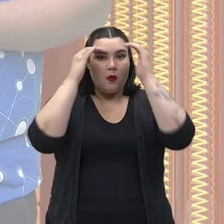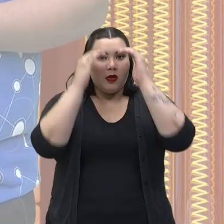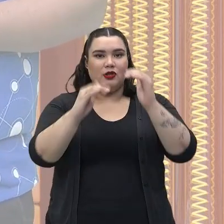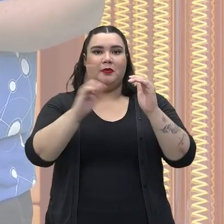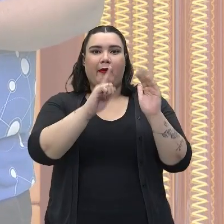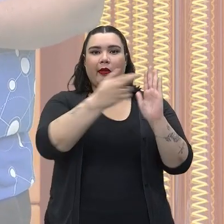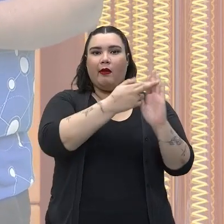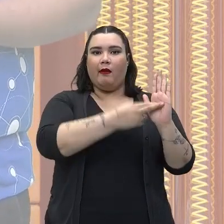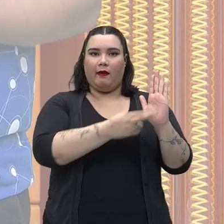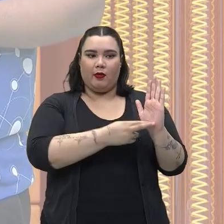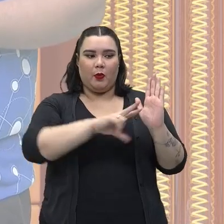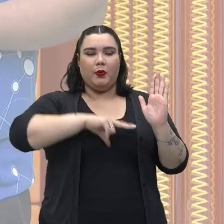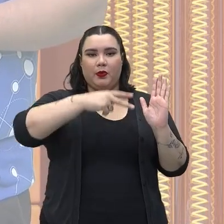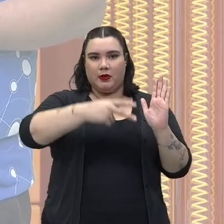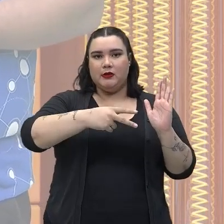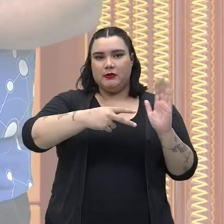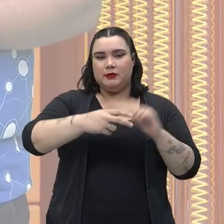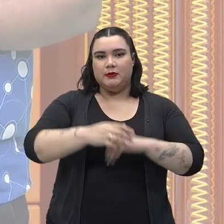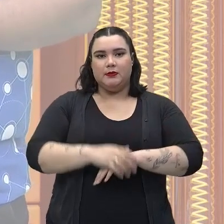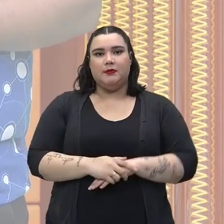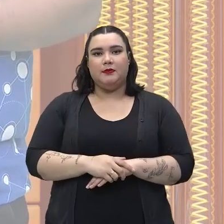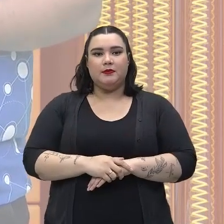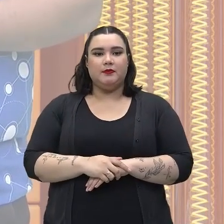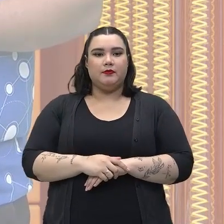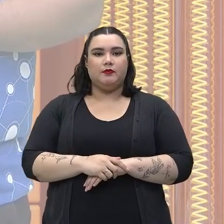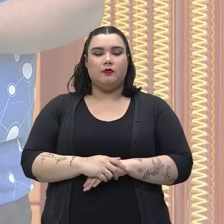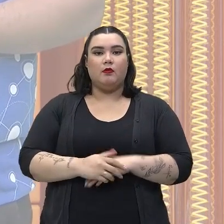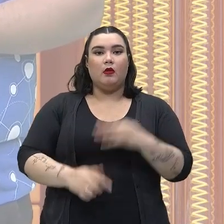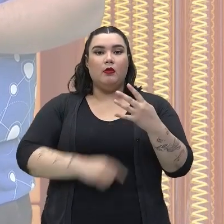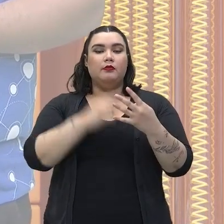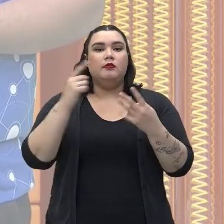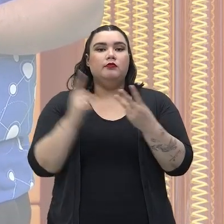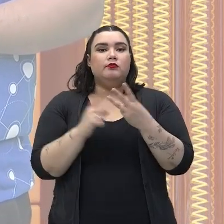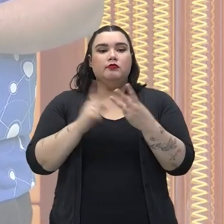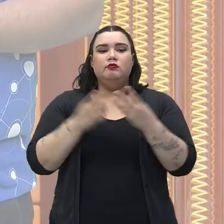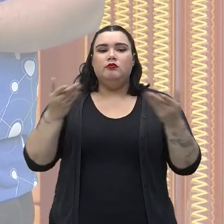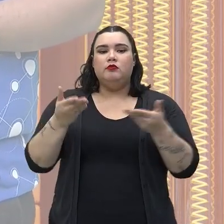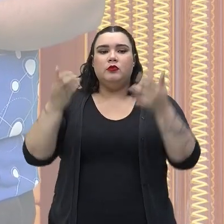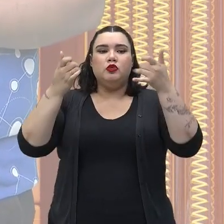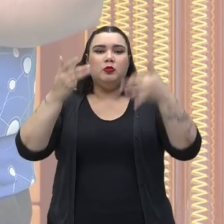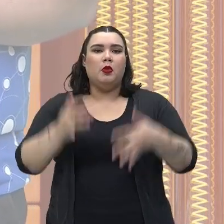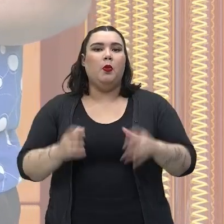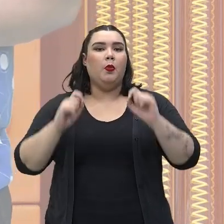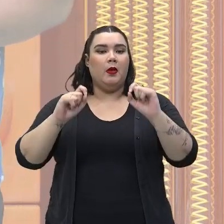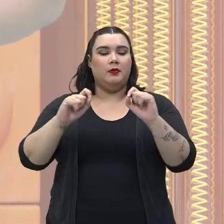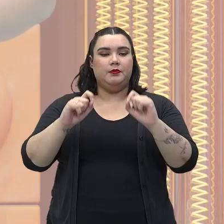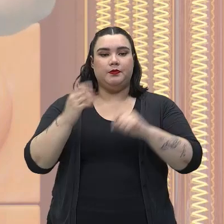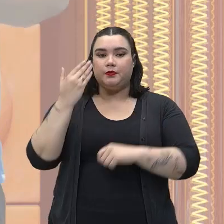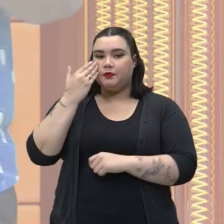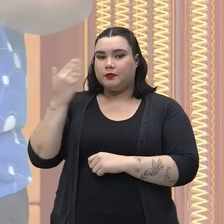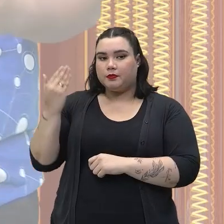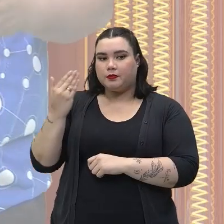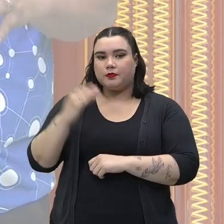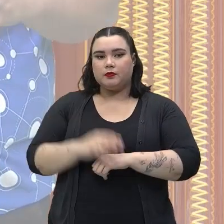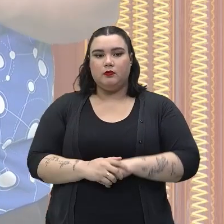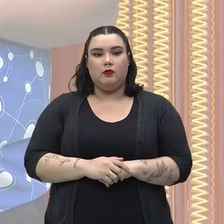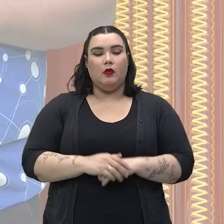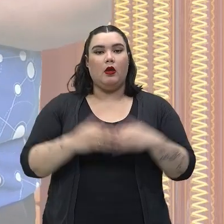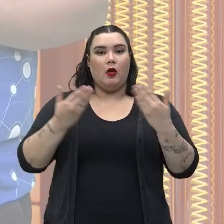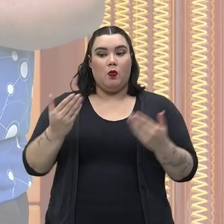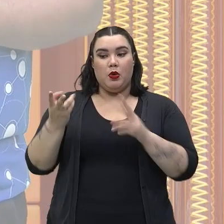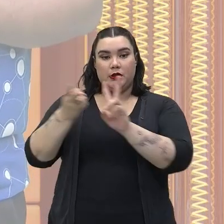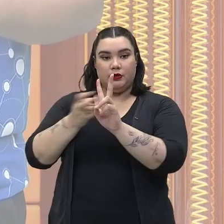Diretório dos Índios. Terceira, vamos lá ver a questão dos impactos do Diretório Pombalino. Integração dos indígenas à